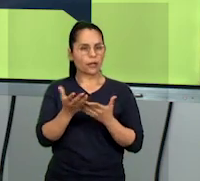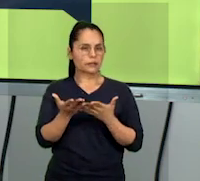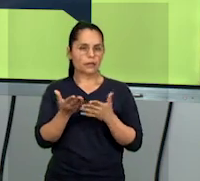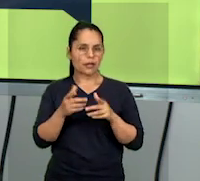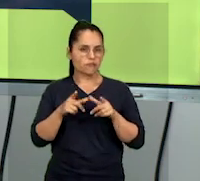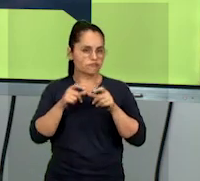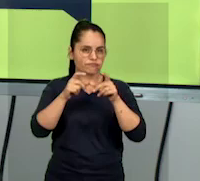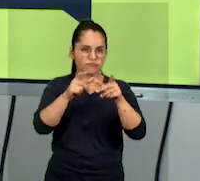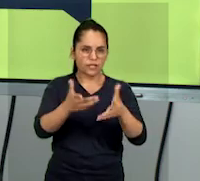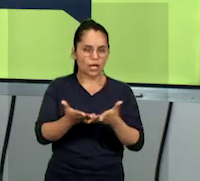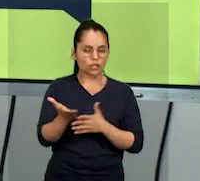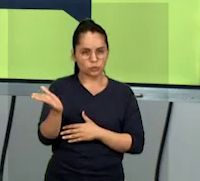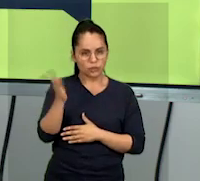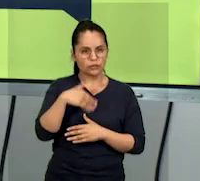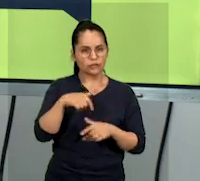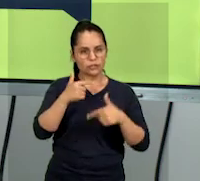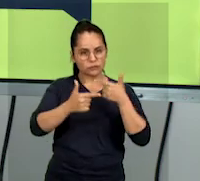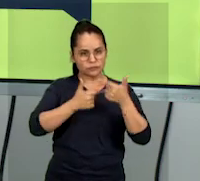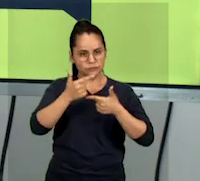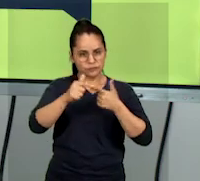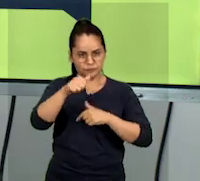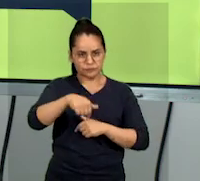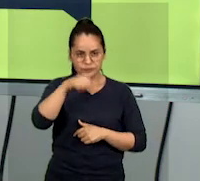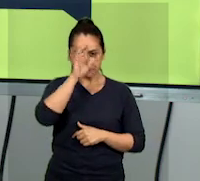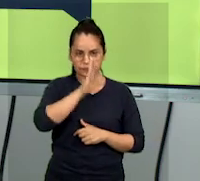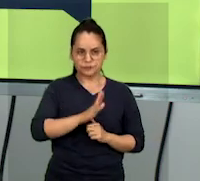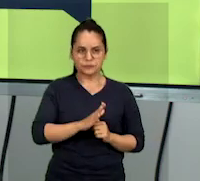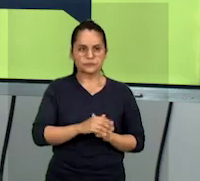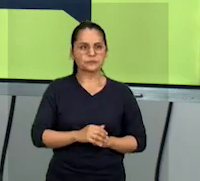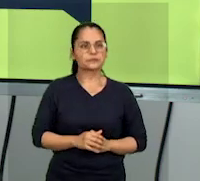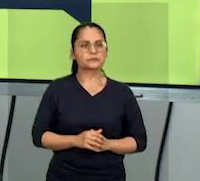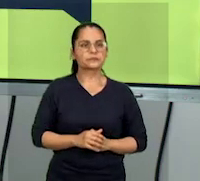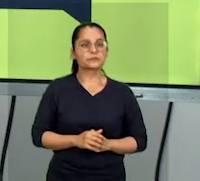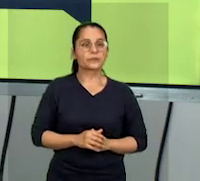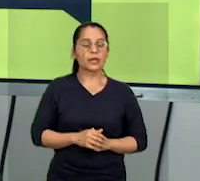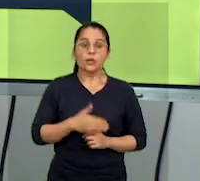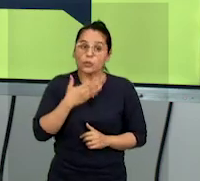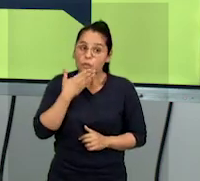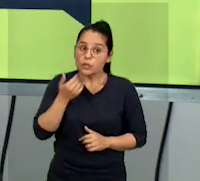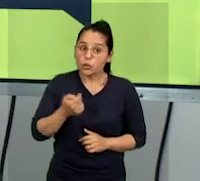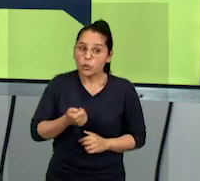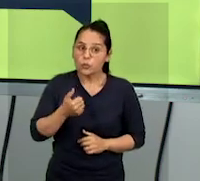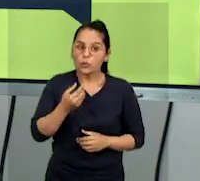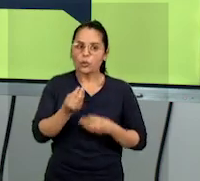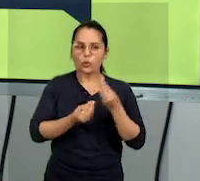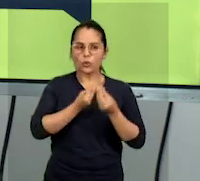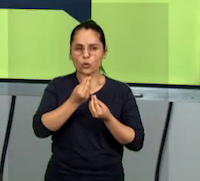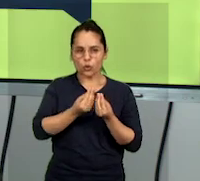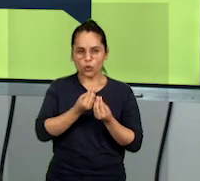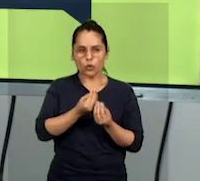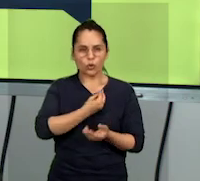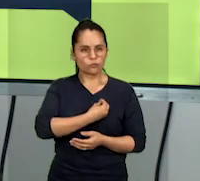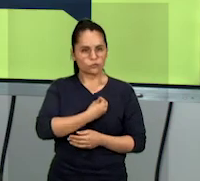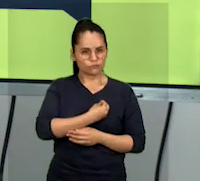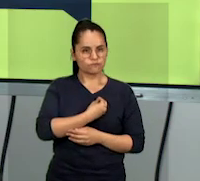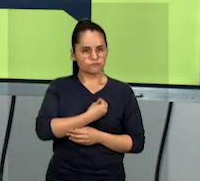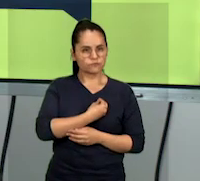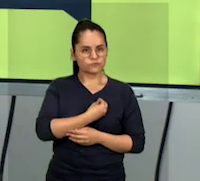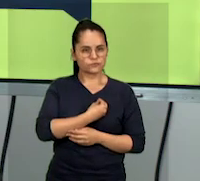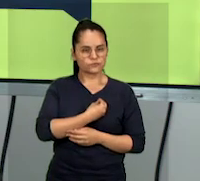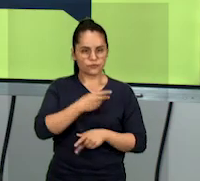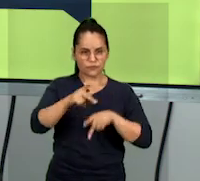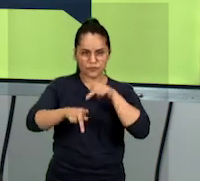desse trabalhador para ele vir trabalhar aqui no Brasil, o que melhorou um pouco aí as condições de trabalho